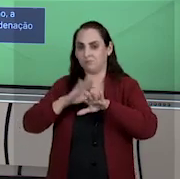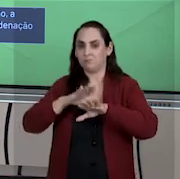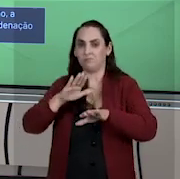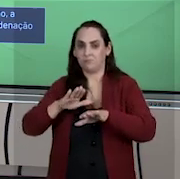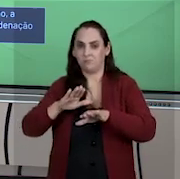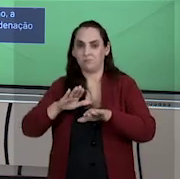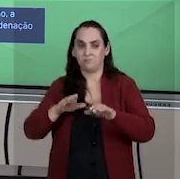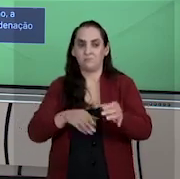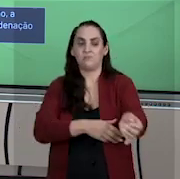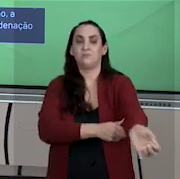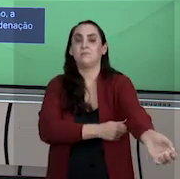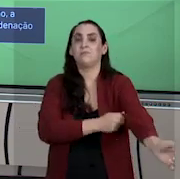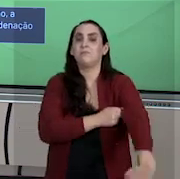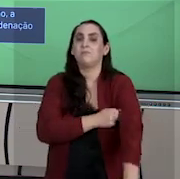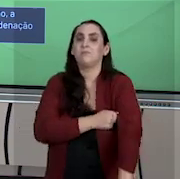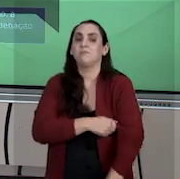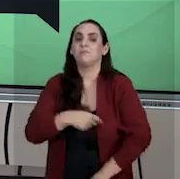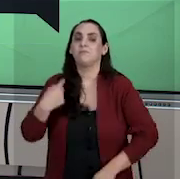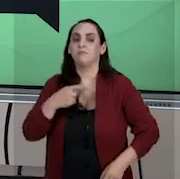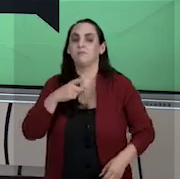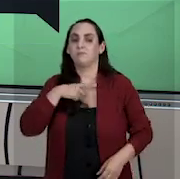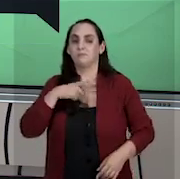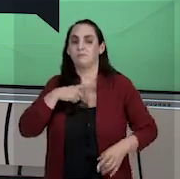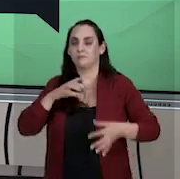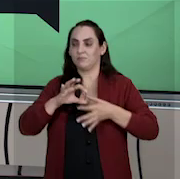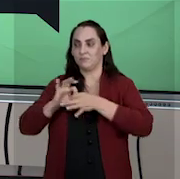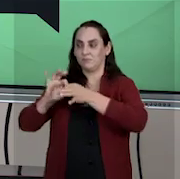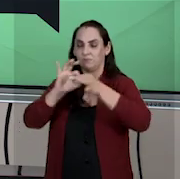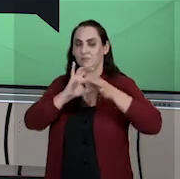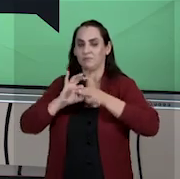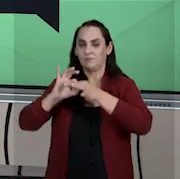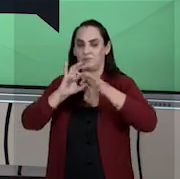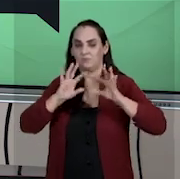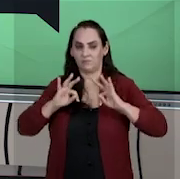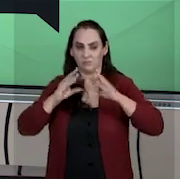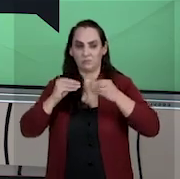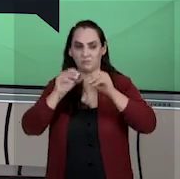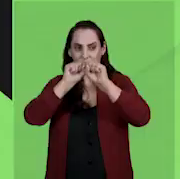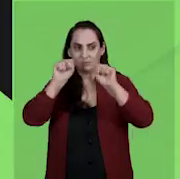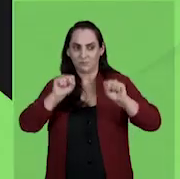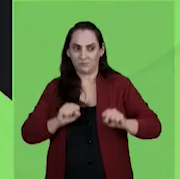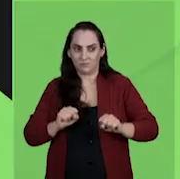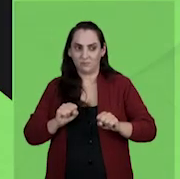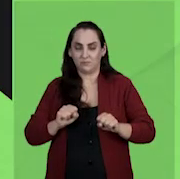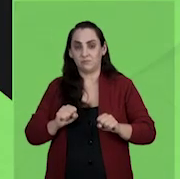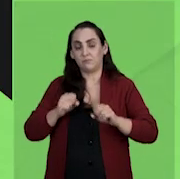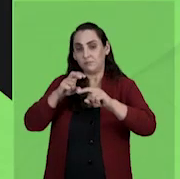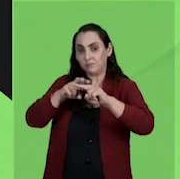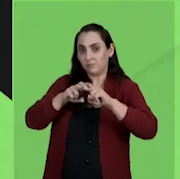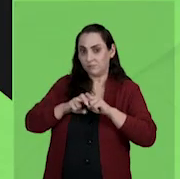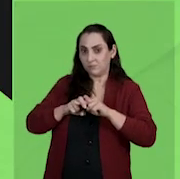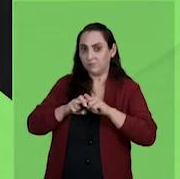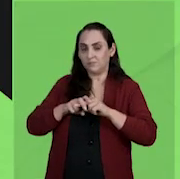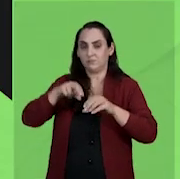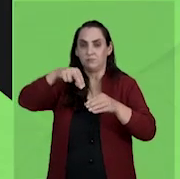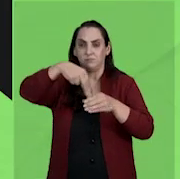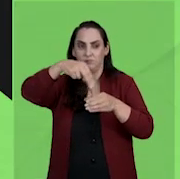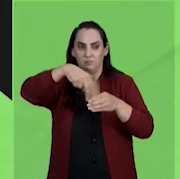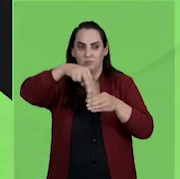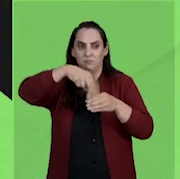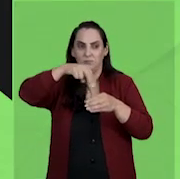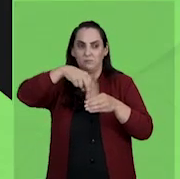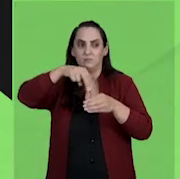Então, nós vamos ter a integração de todos esses sistemas. Bom, é por meio do processo de nutrição, né,